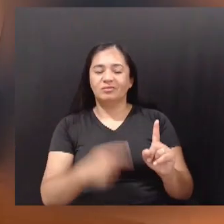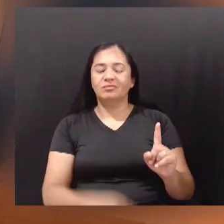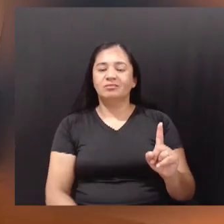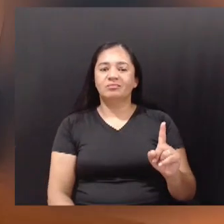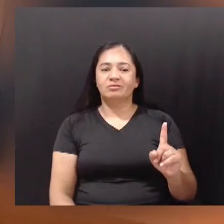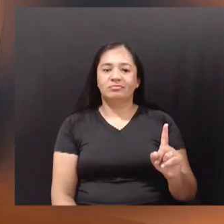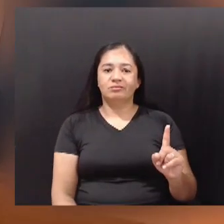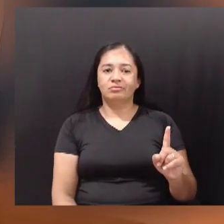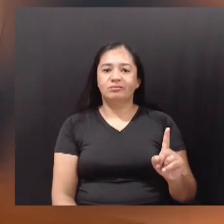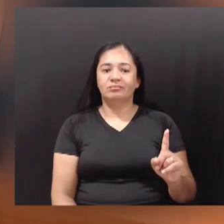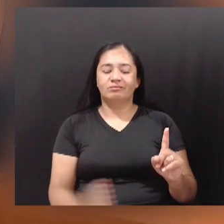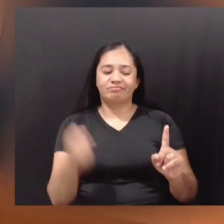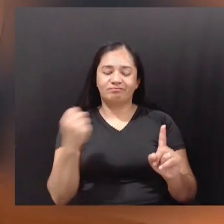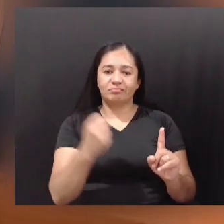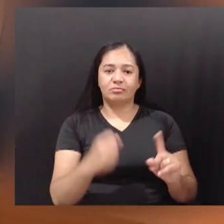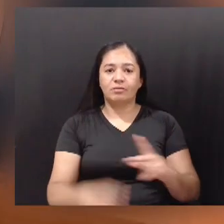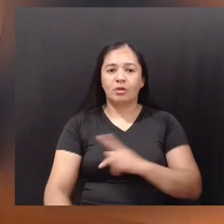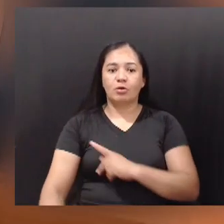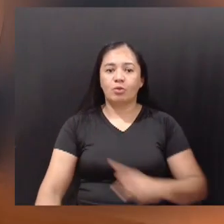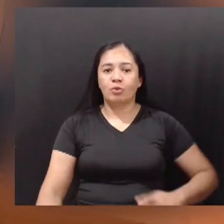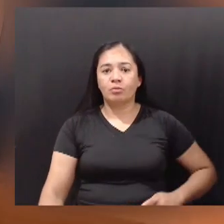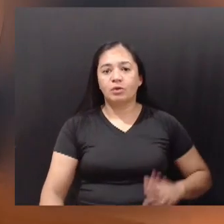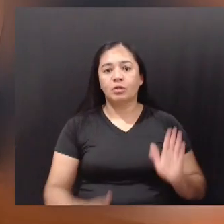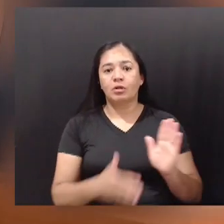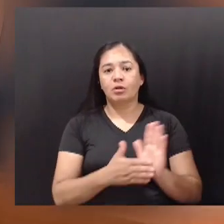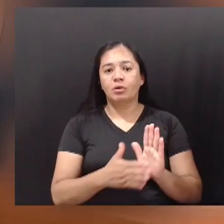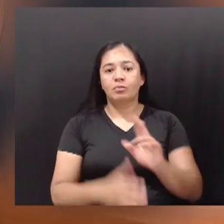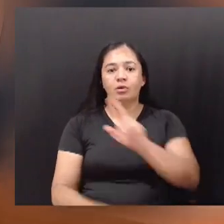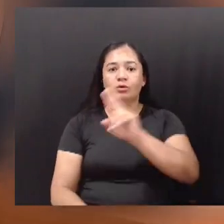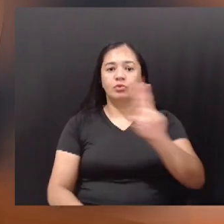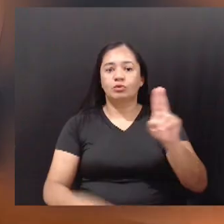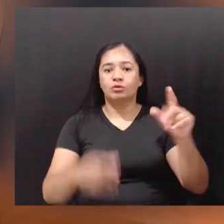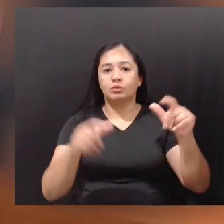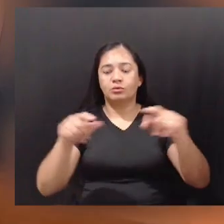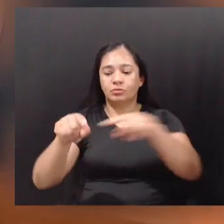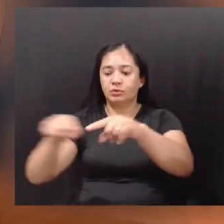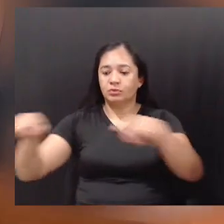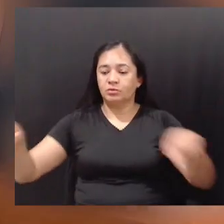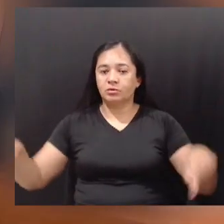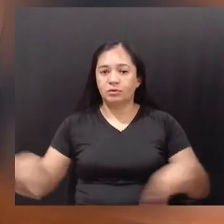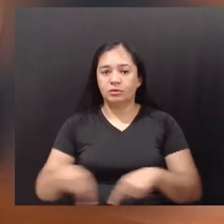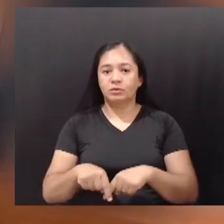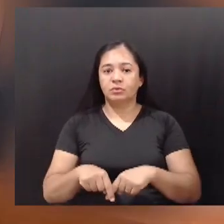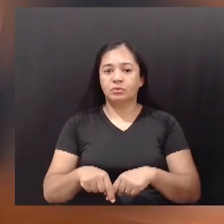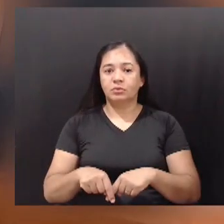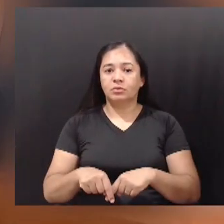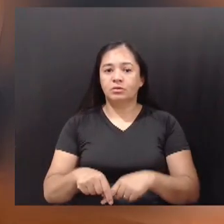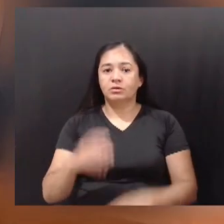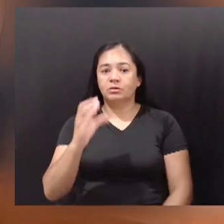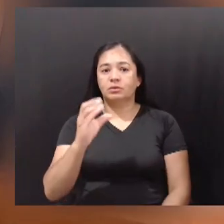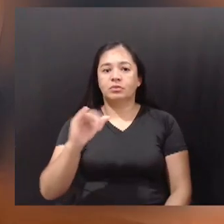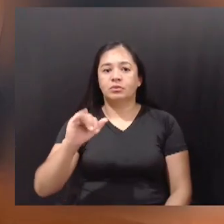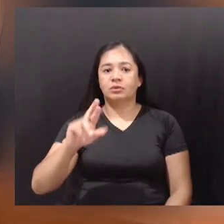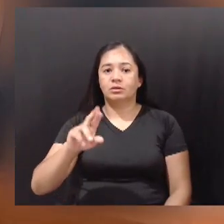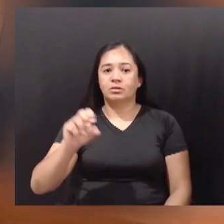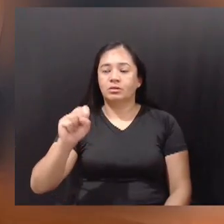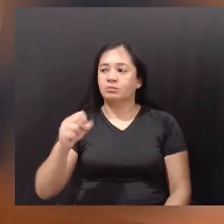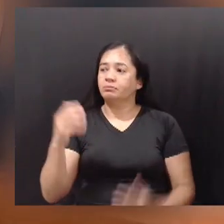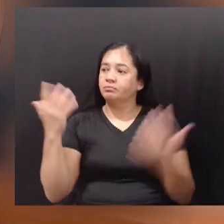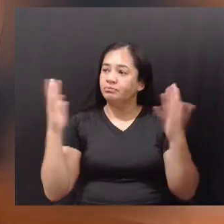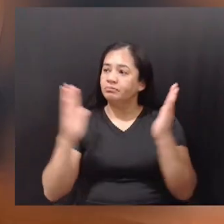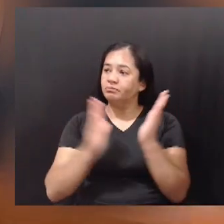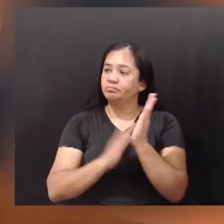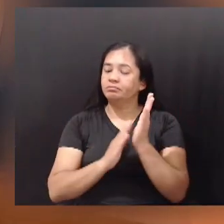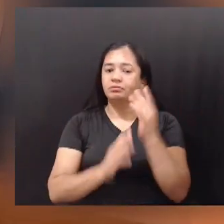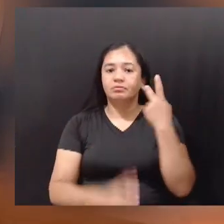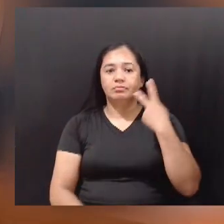O presidente propôs colocar o nome aqui do Espaço Criança, o nome da crise do filho dela, então parabéns ao vereador Rossini. Eu, como relator,